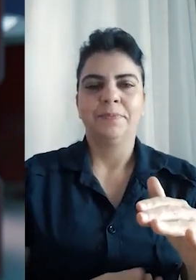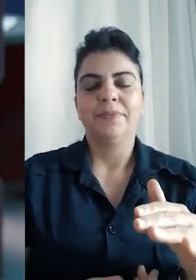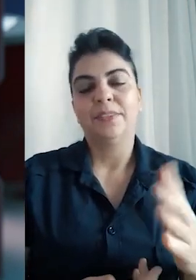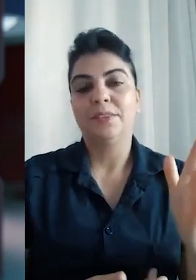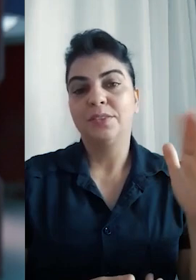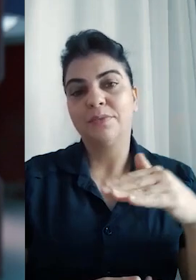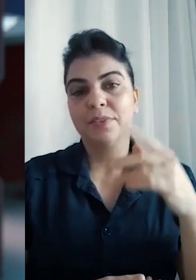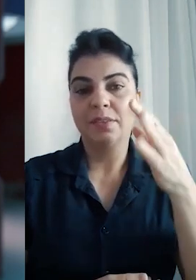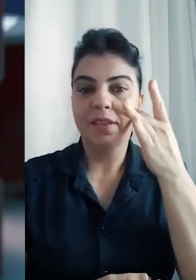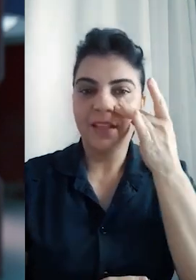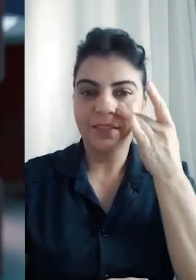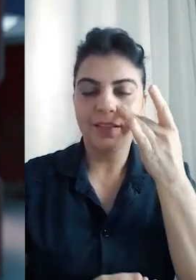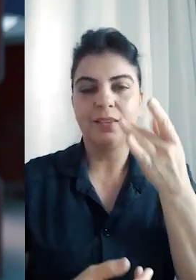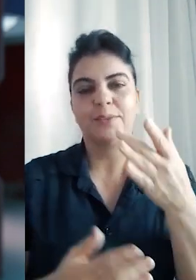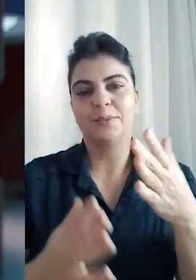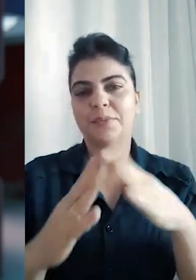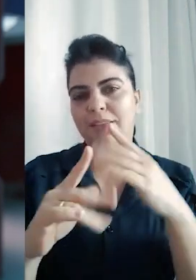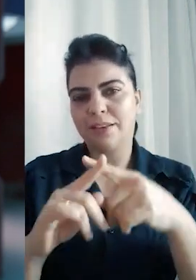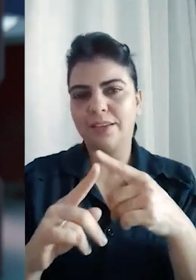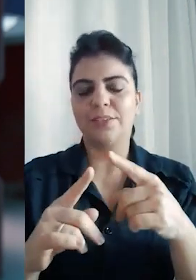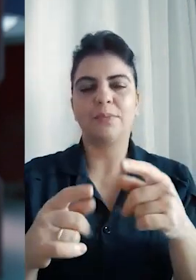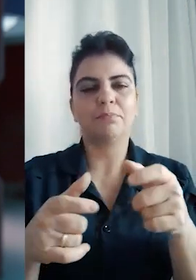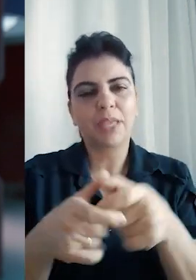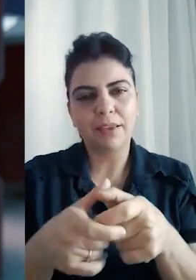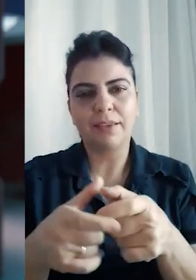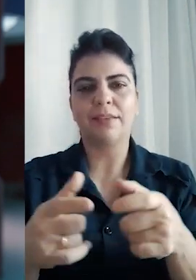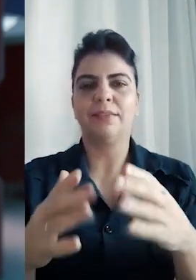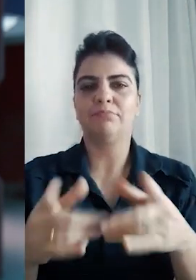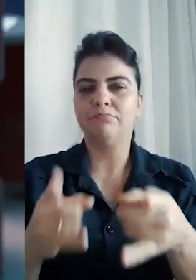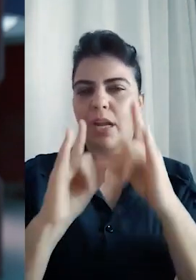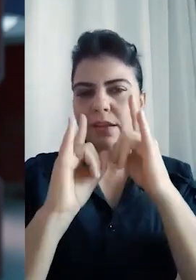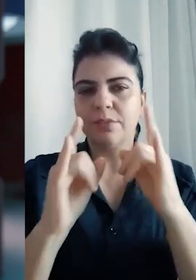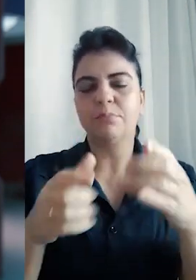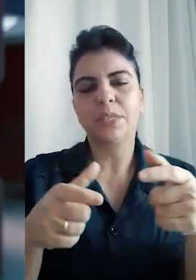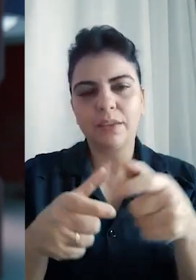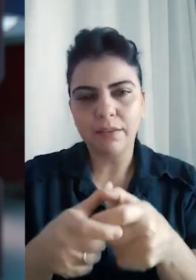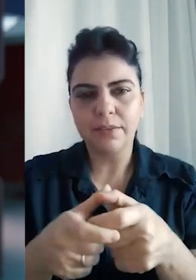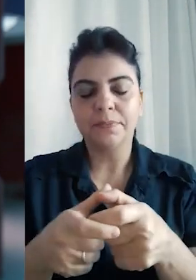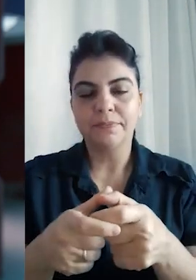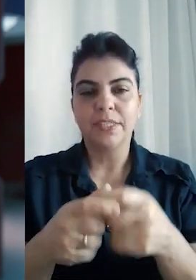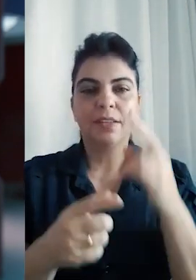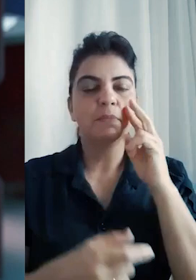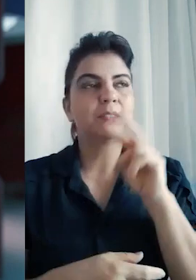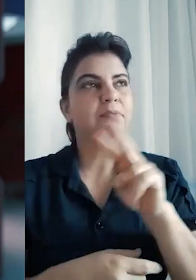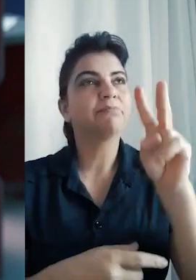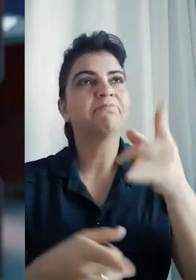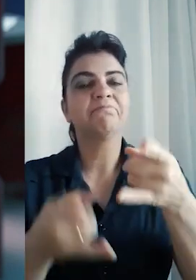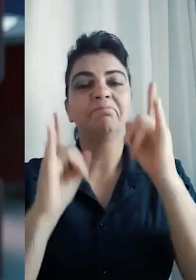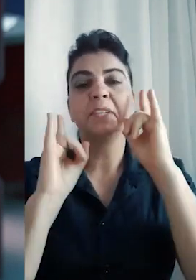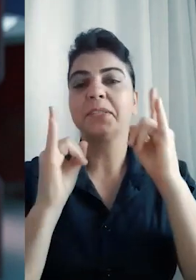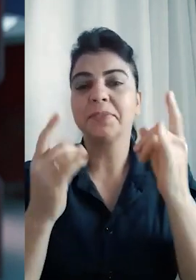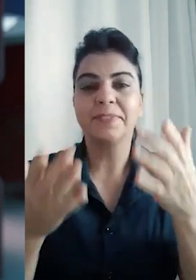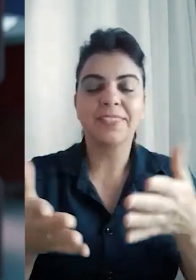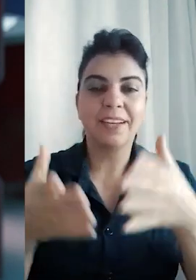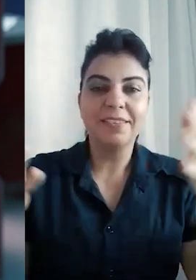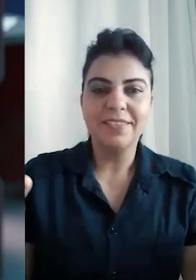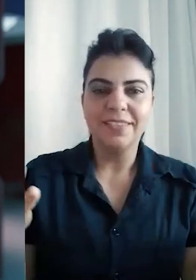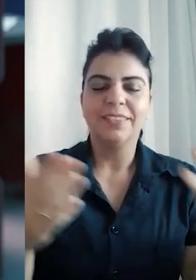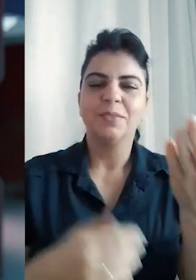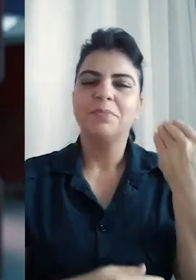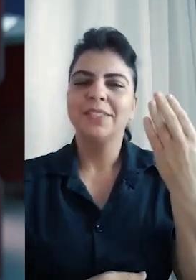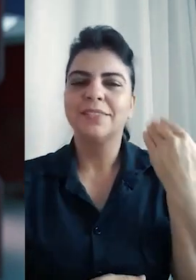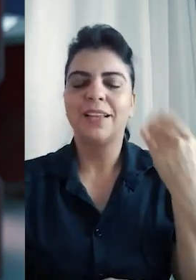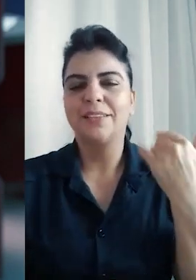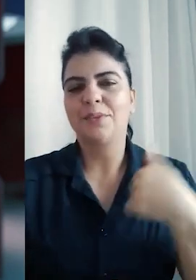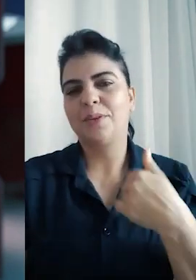a gente vinha de uma realidade de uma igreja pequena, de um prédio pequeno, e de repente a gente se viu aqui nesse prédio grande, que